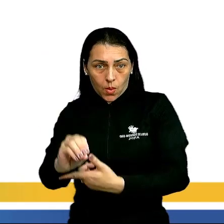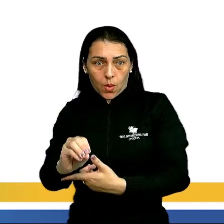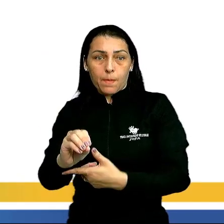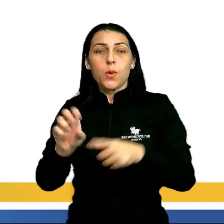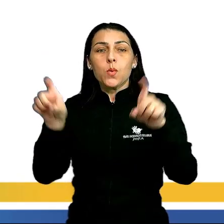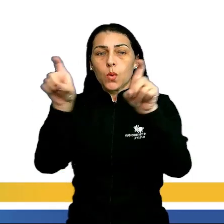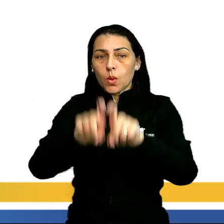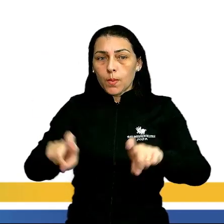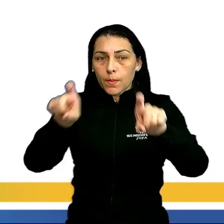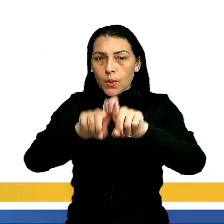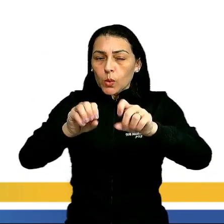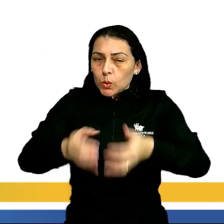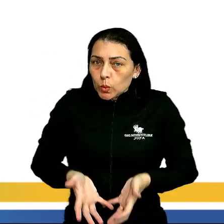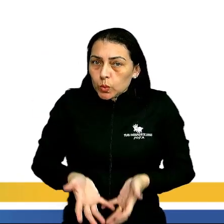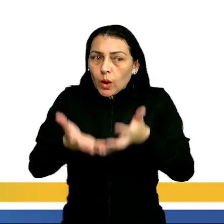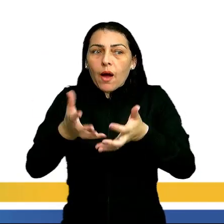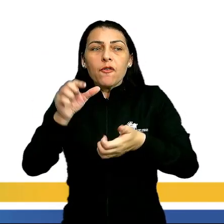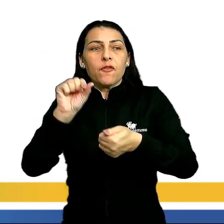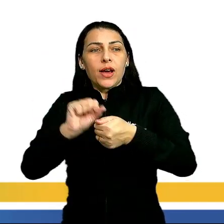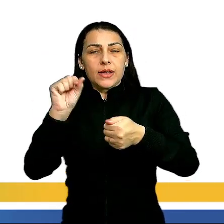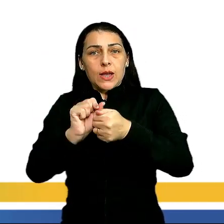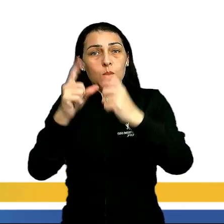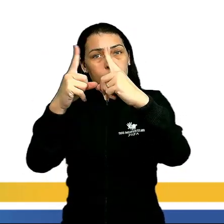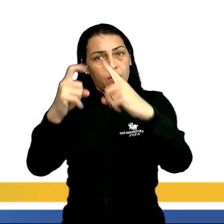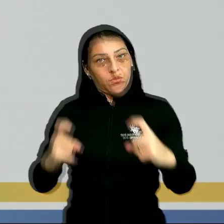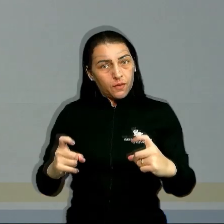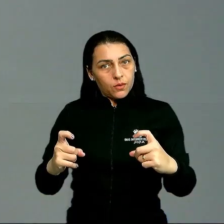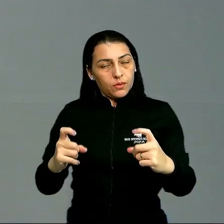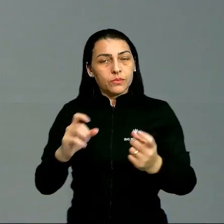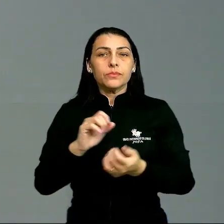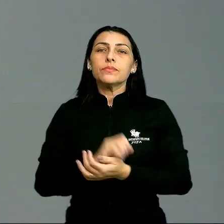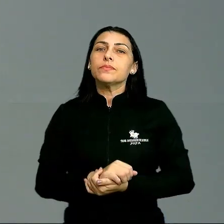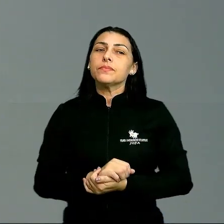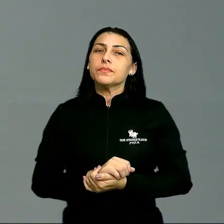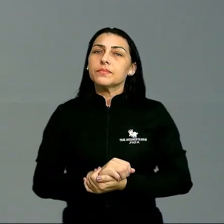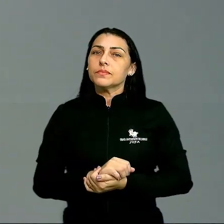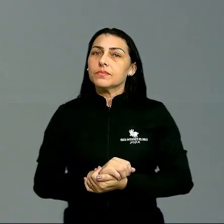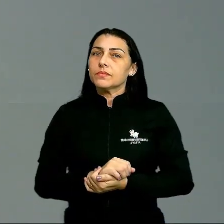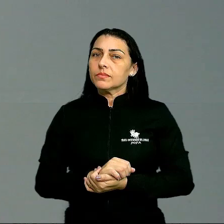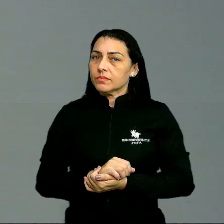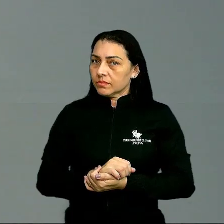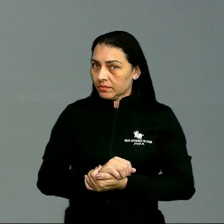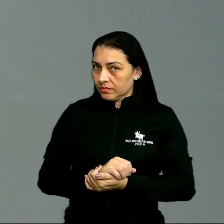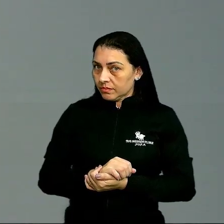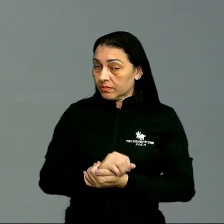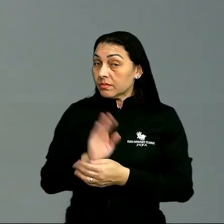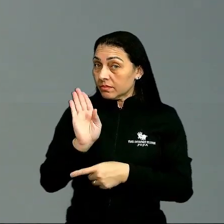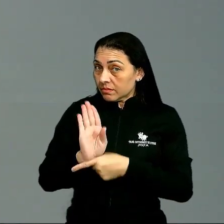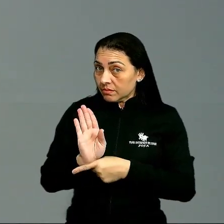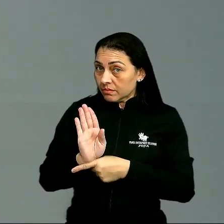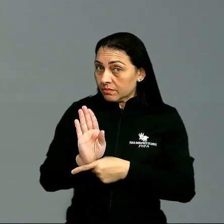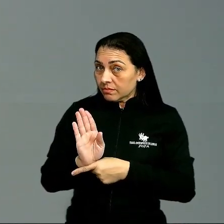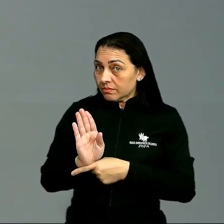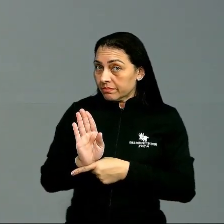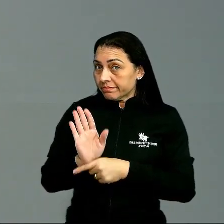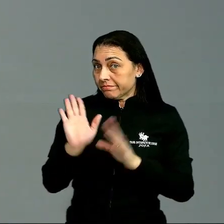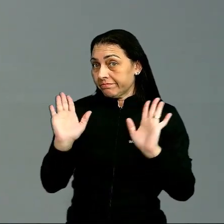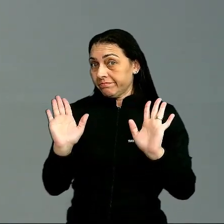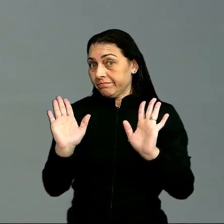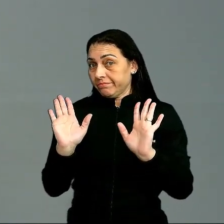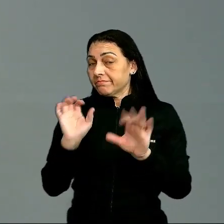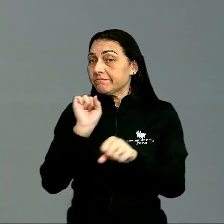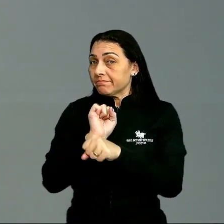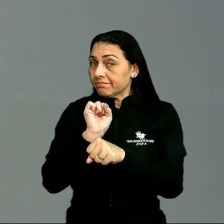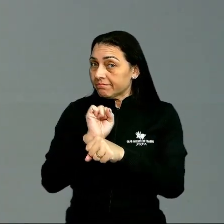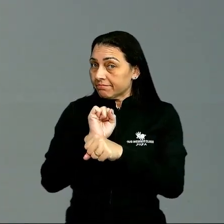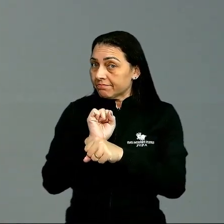o computador impulsionaram o fazer científico. E aí, seria a letra B? Vai guardar